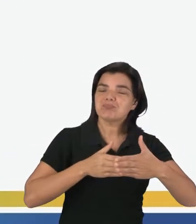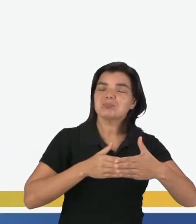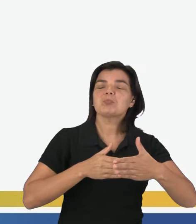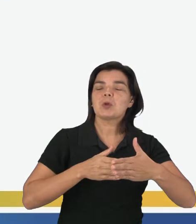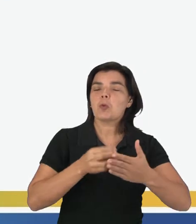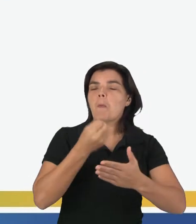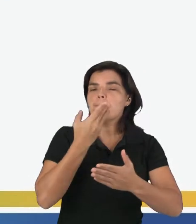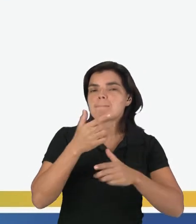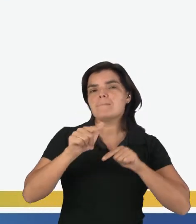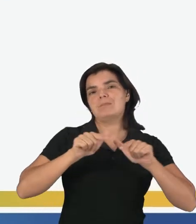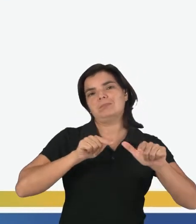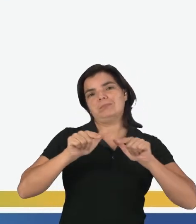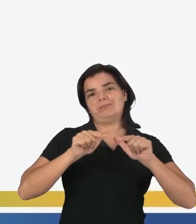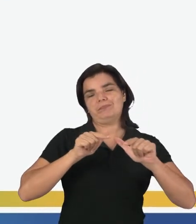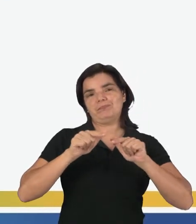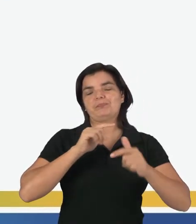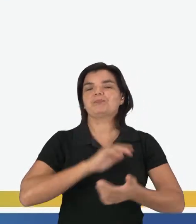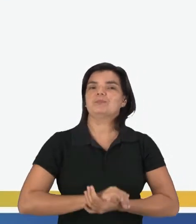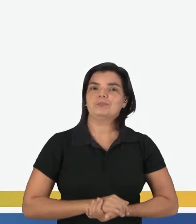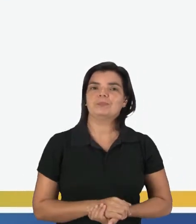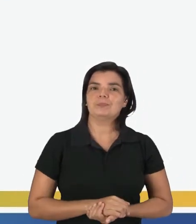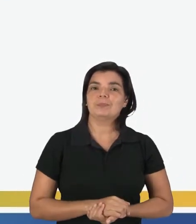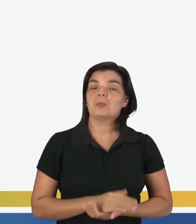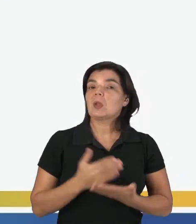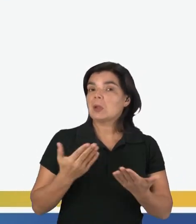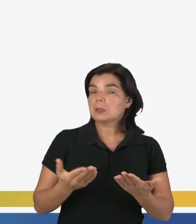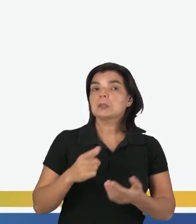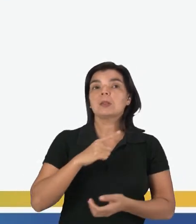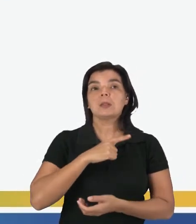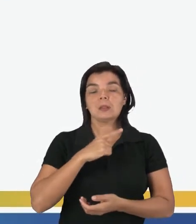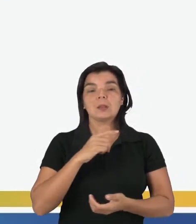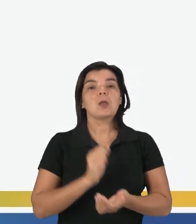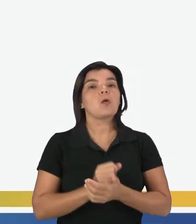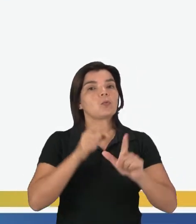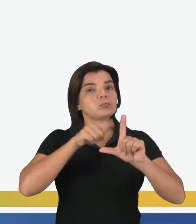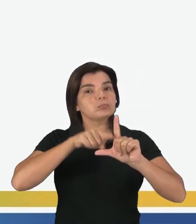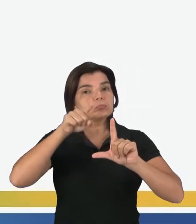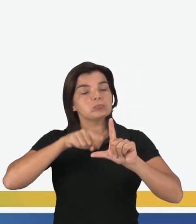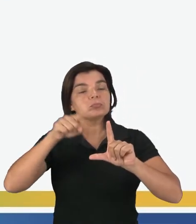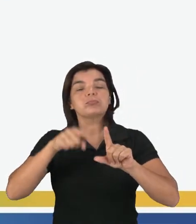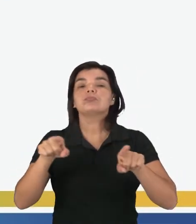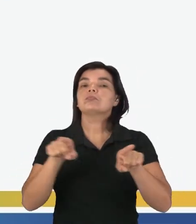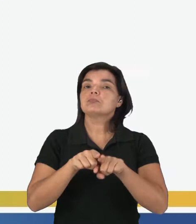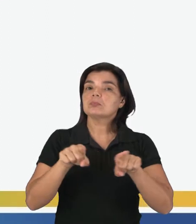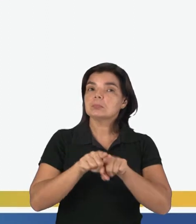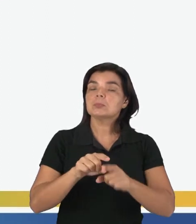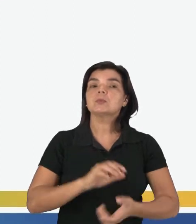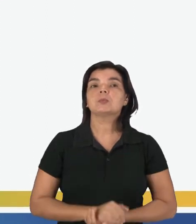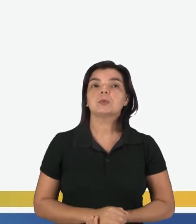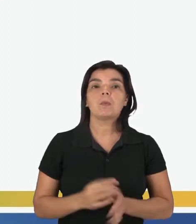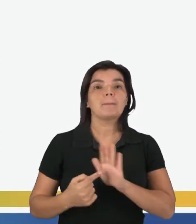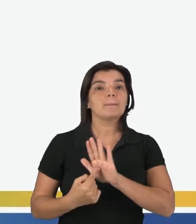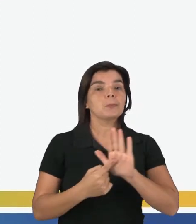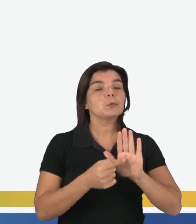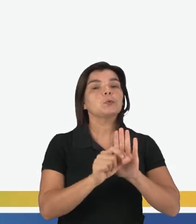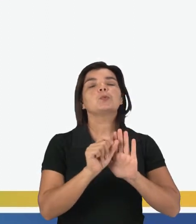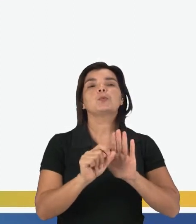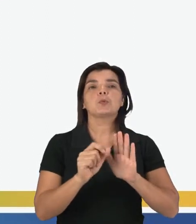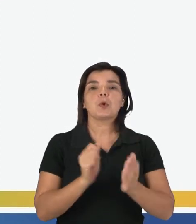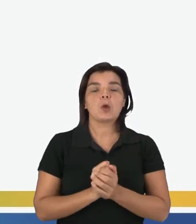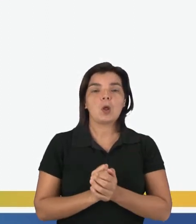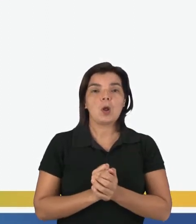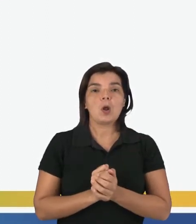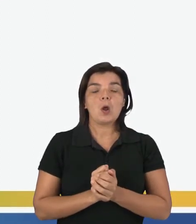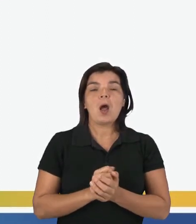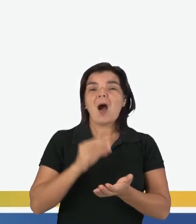ele desempenhe bem o seu trabalho. E aí nós temos um gráfico aí mostrando que a taxa